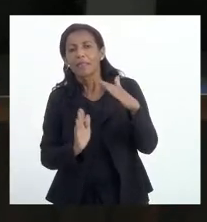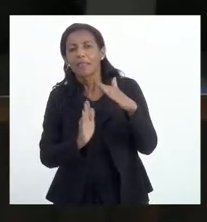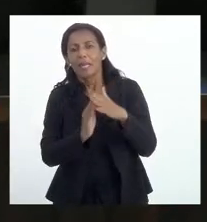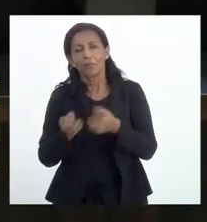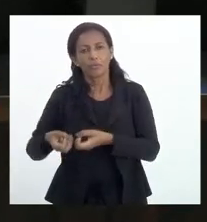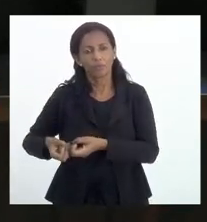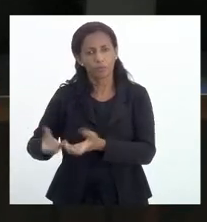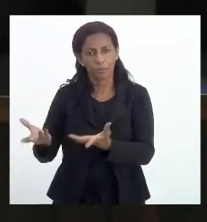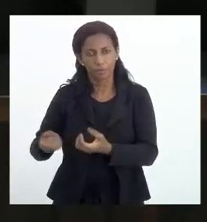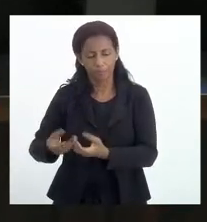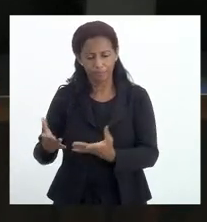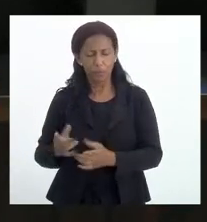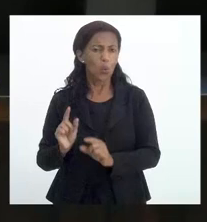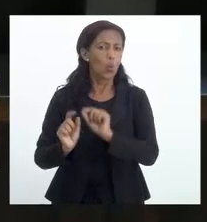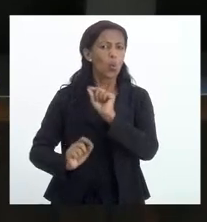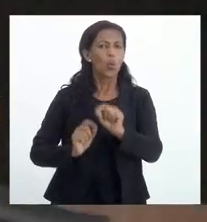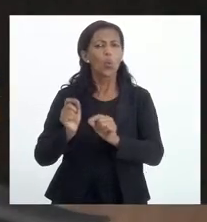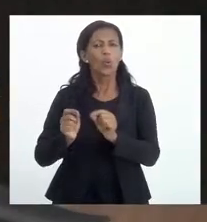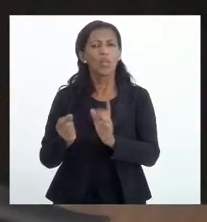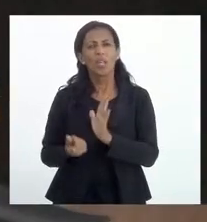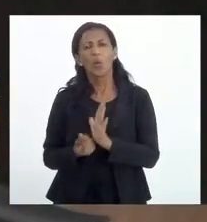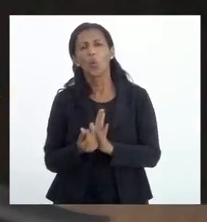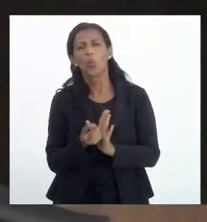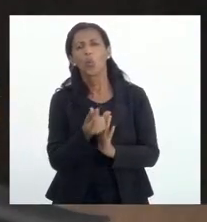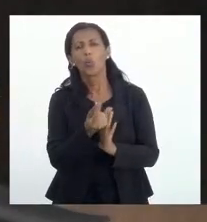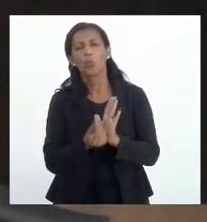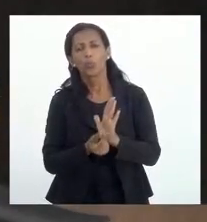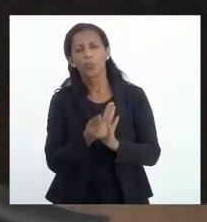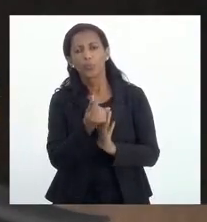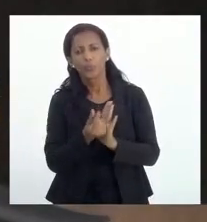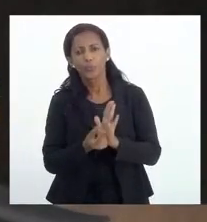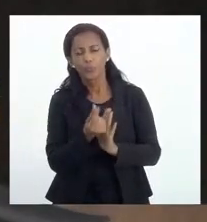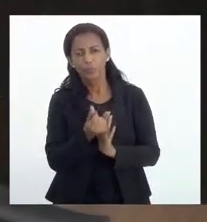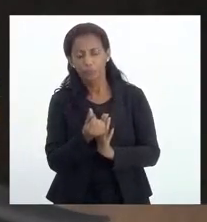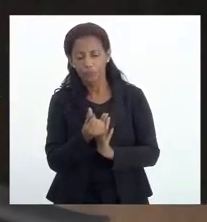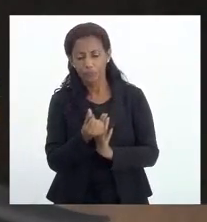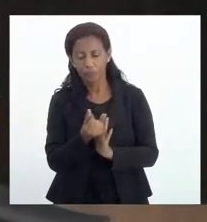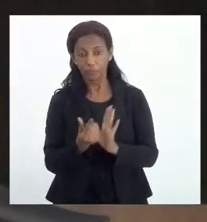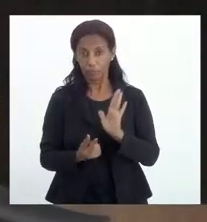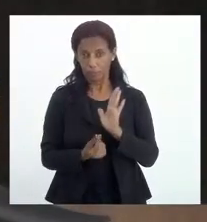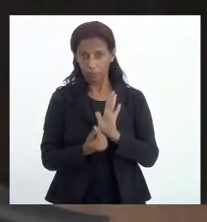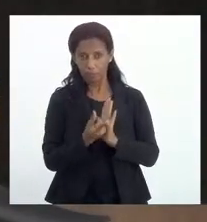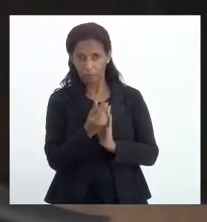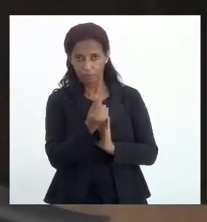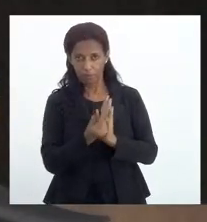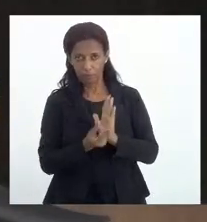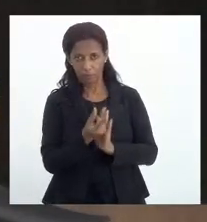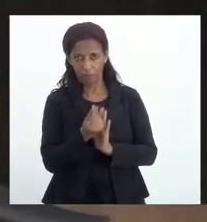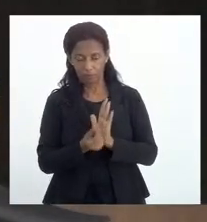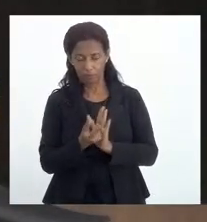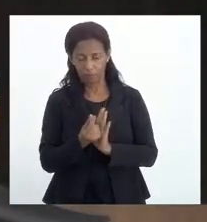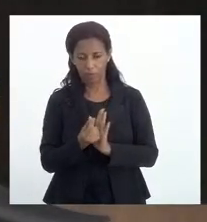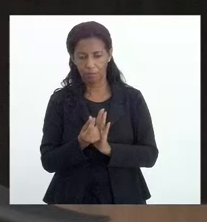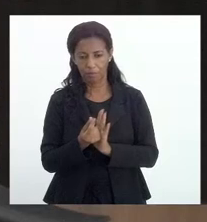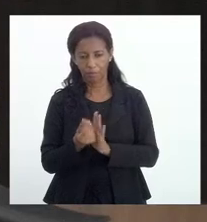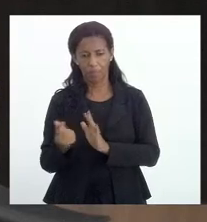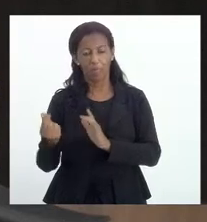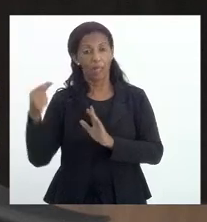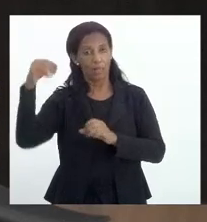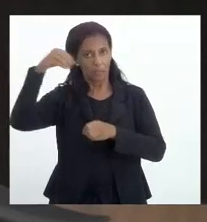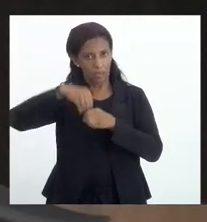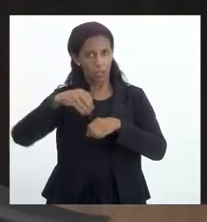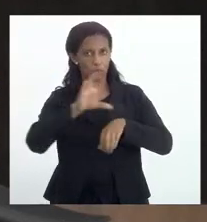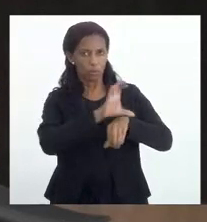gastos. O que é o orçamento? O orçamento, definido na Constituição